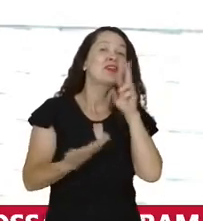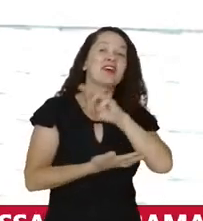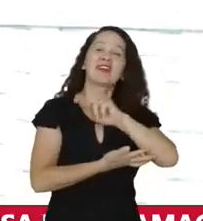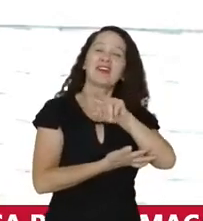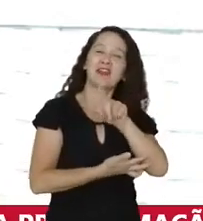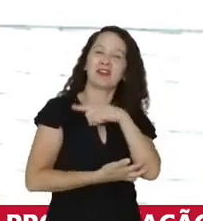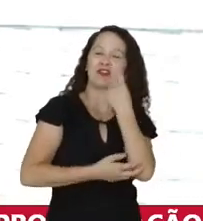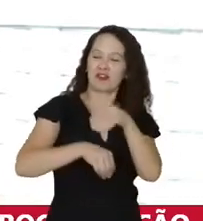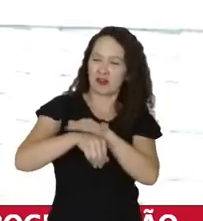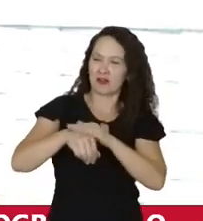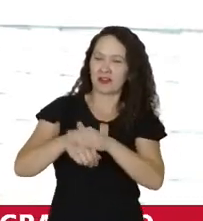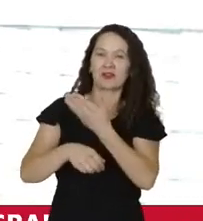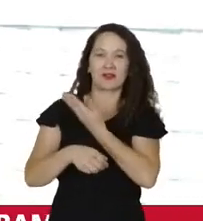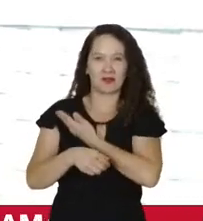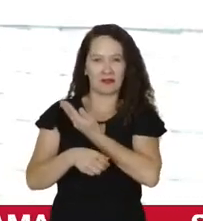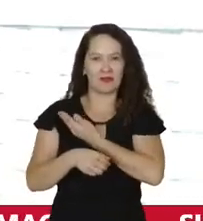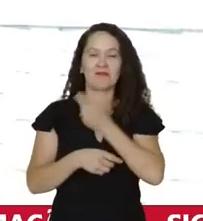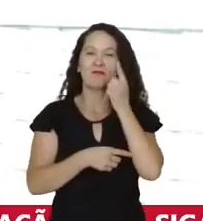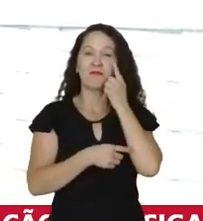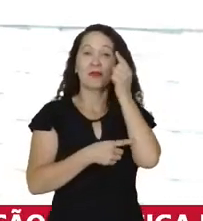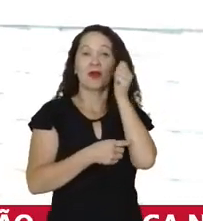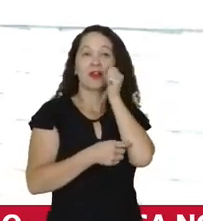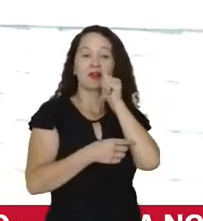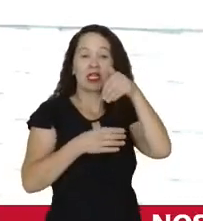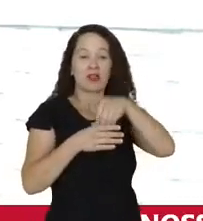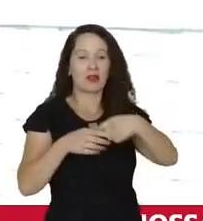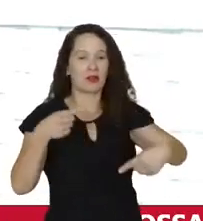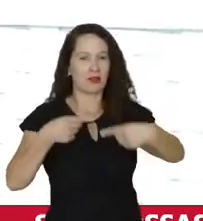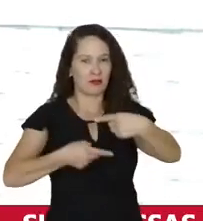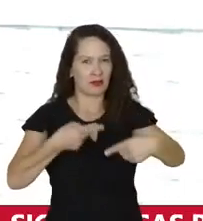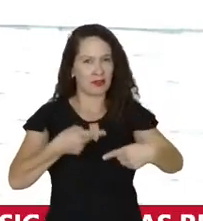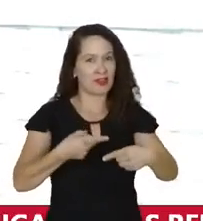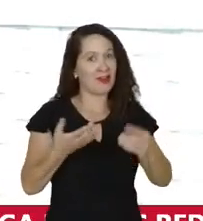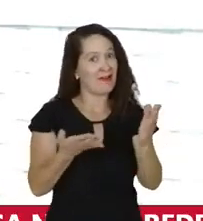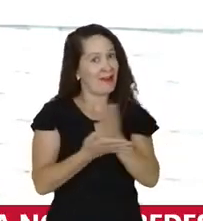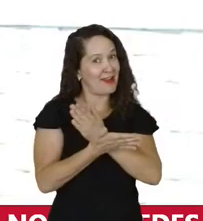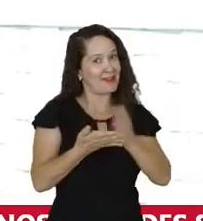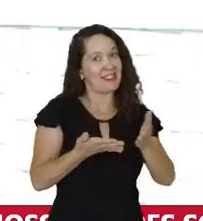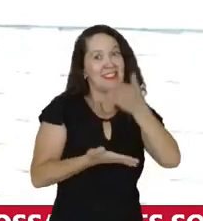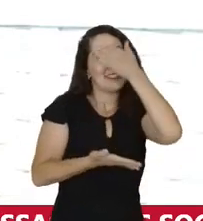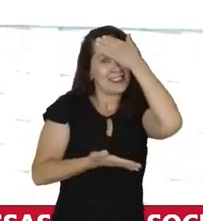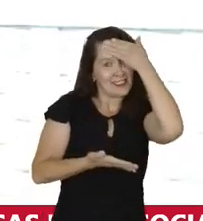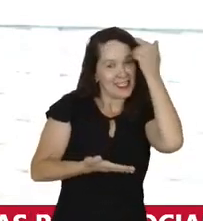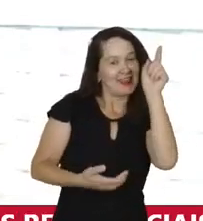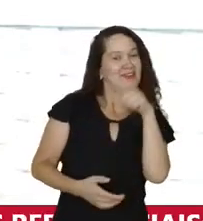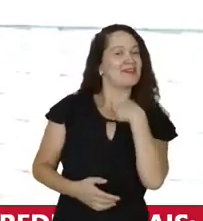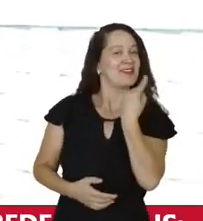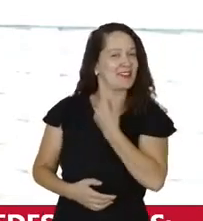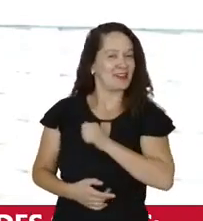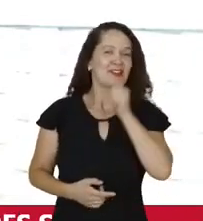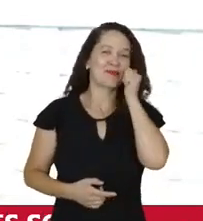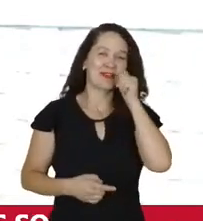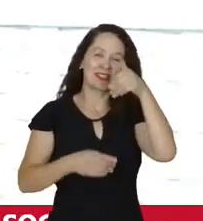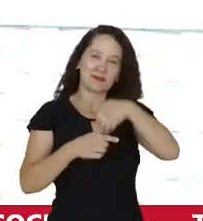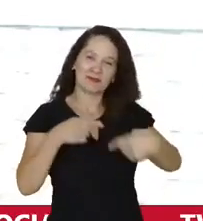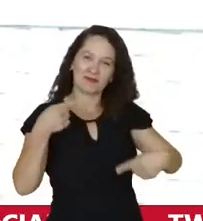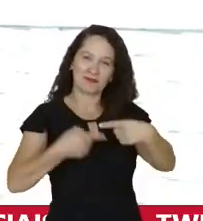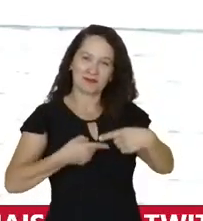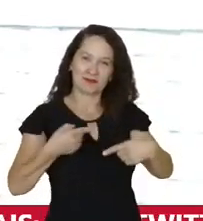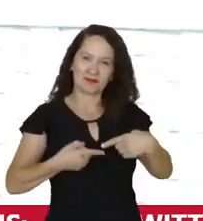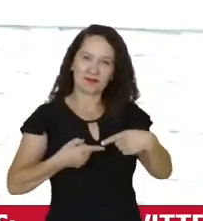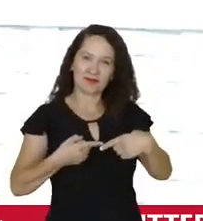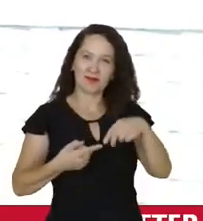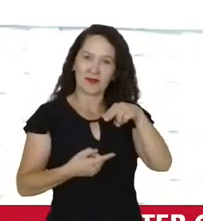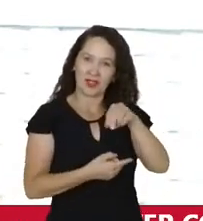com colegas que estão pensando as mulheres na política. Em geral, se esquecem da gente, né, nesse debate. E a Ana Lu